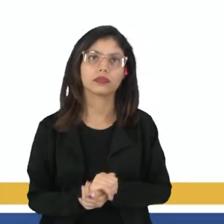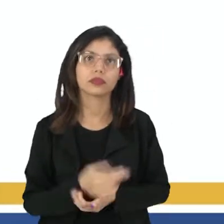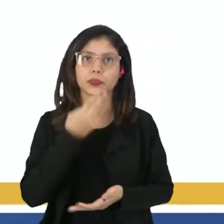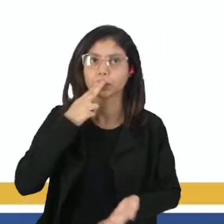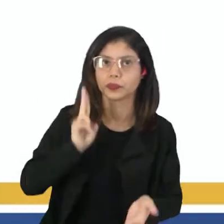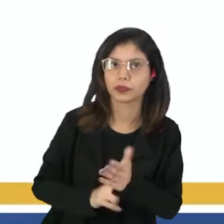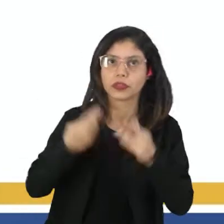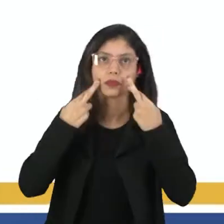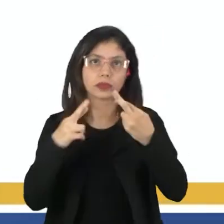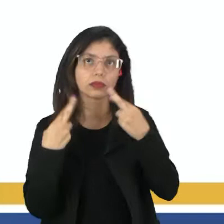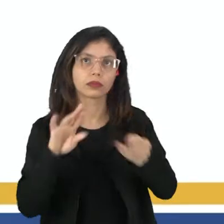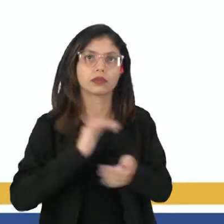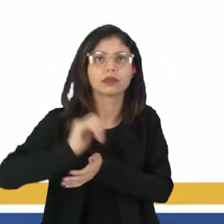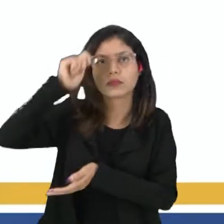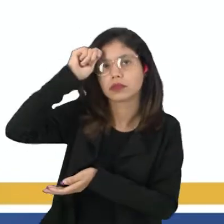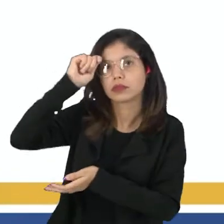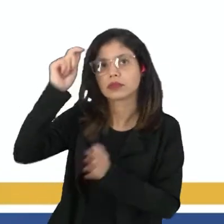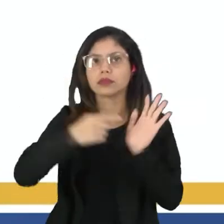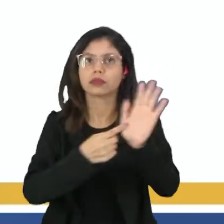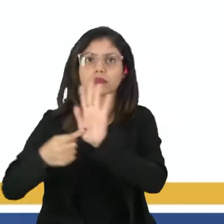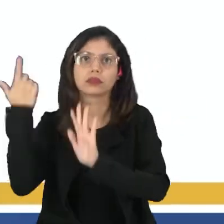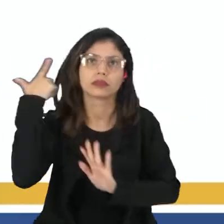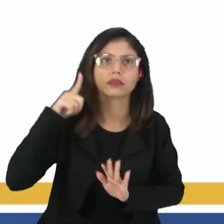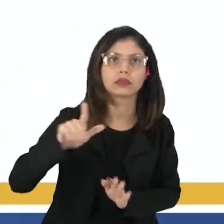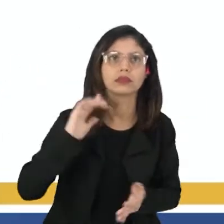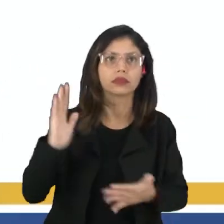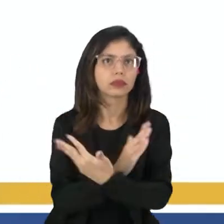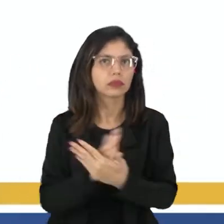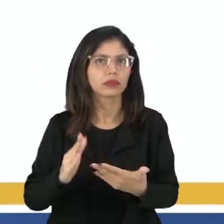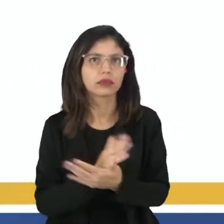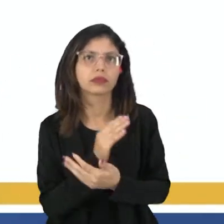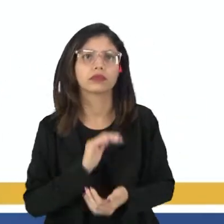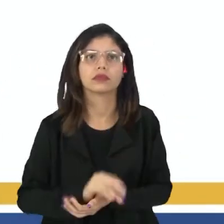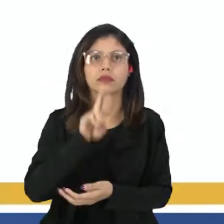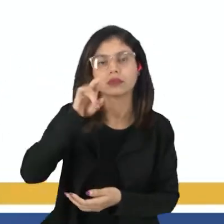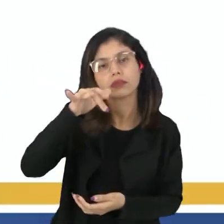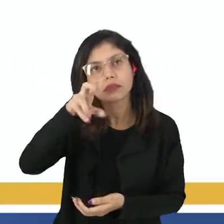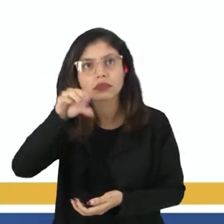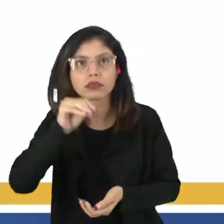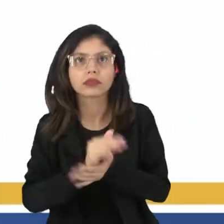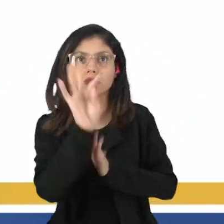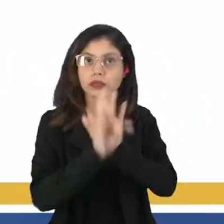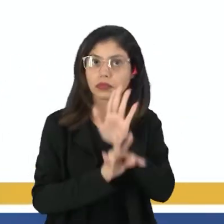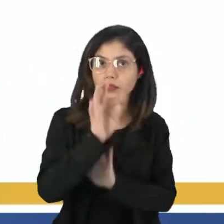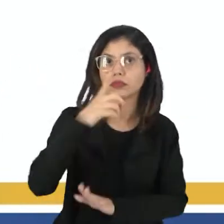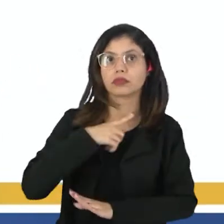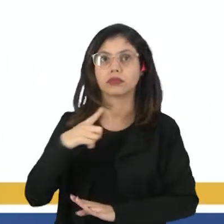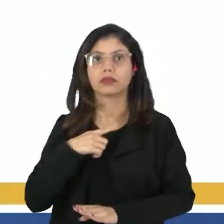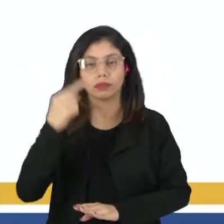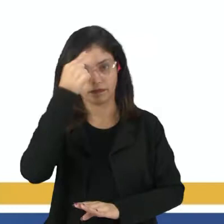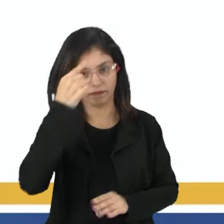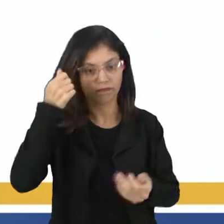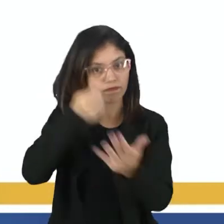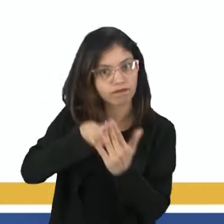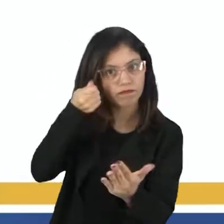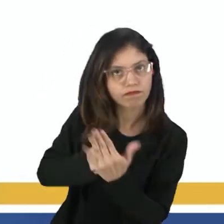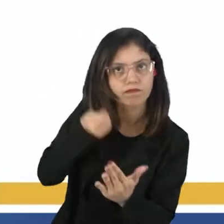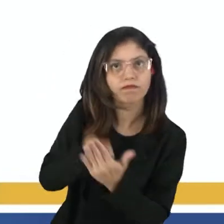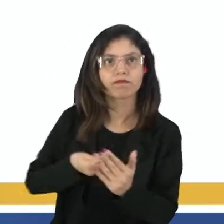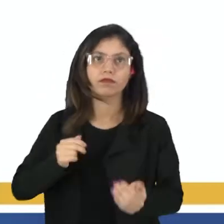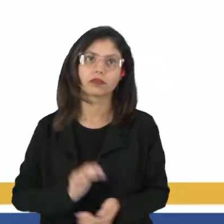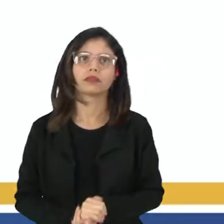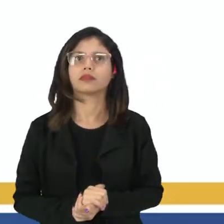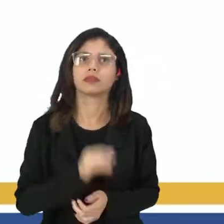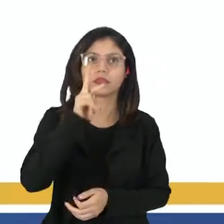Por meio da carta de reclamação, o autor tenta conseguir algo de seu interlocutor. O texto tem um tom de